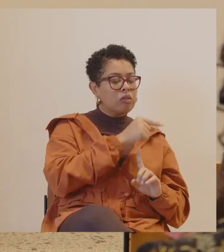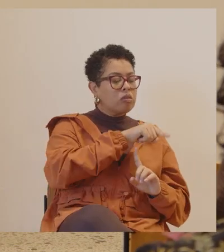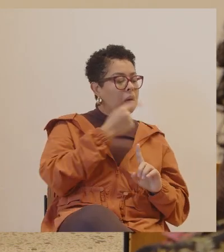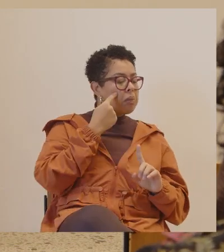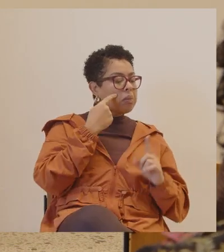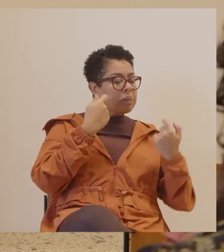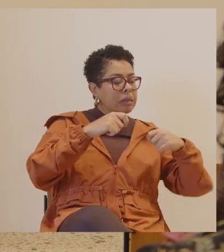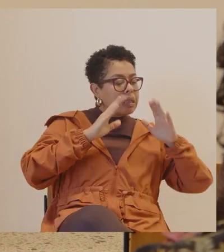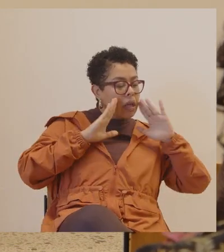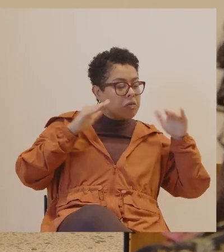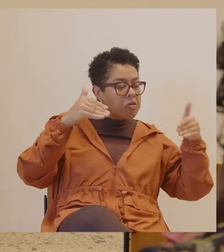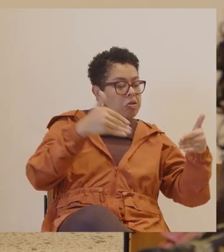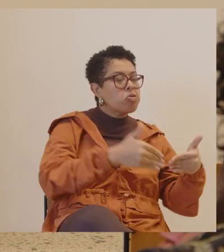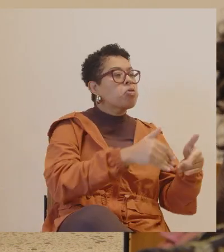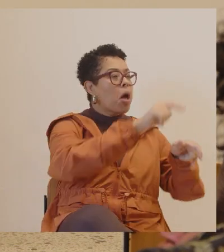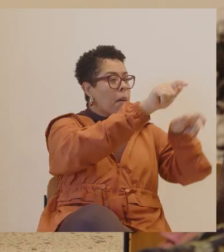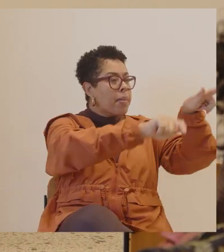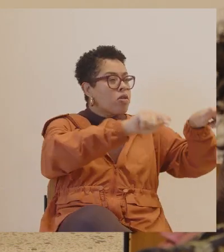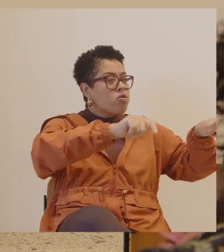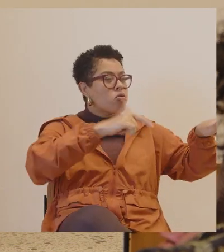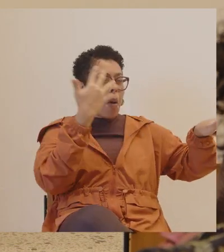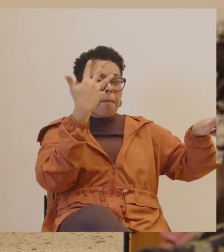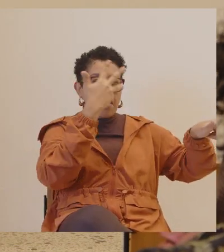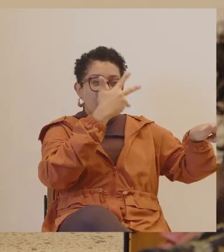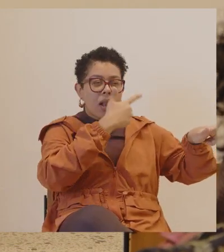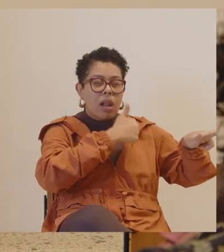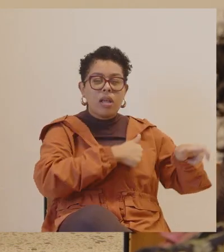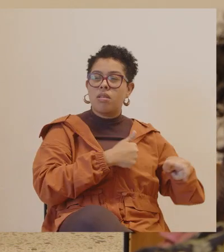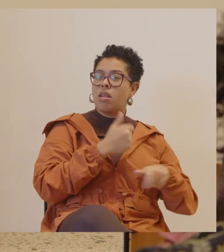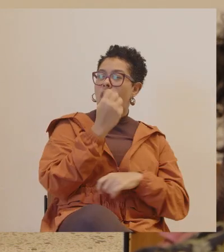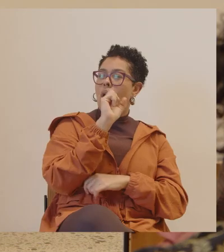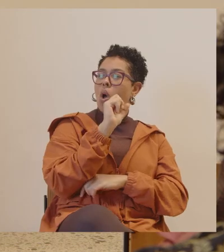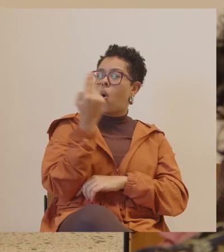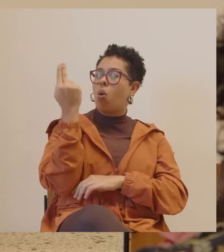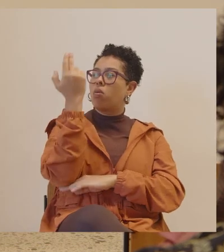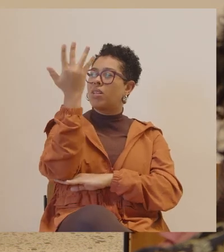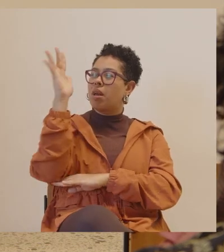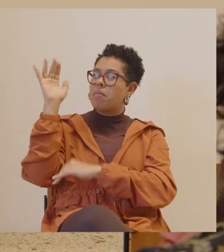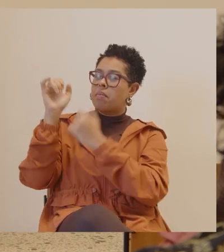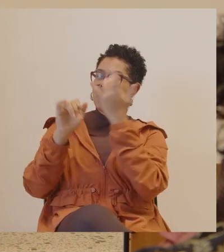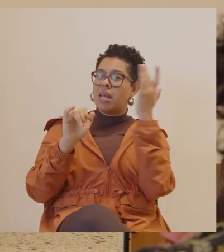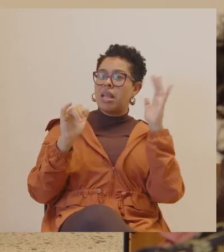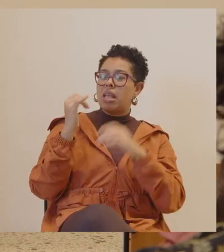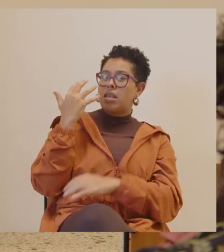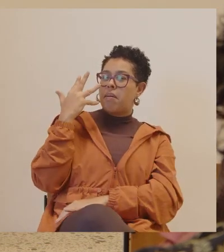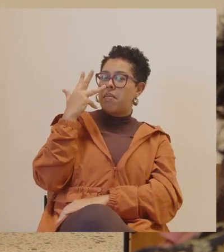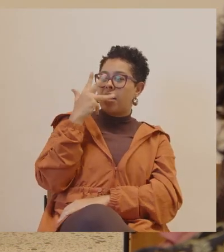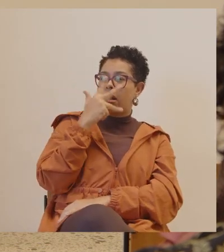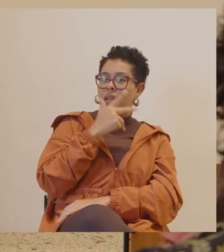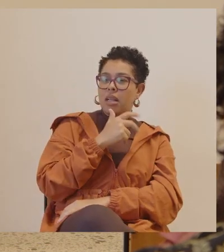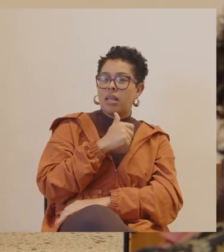focar mais na beleza das pessoas ou na beleza da natureza, mas, ao mesmo tempo, ele está